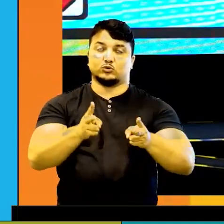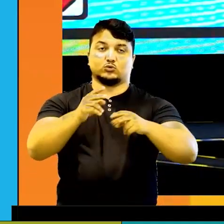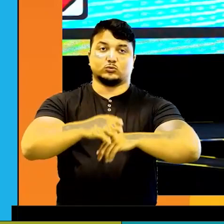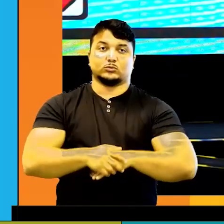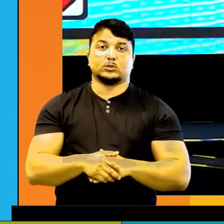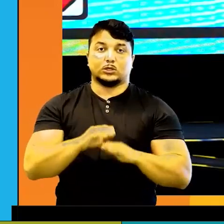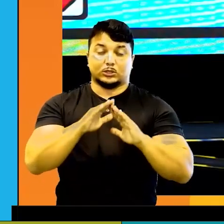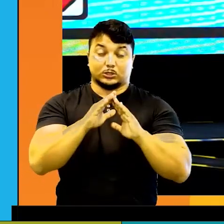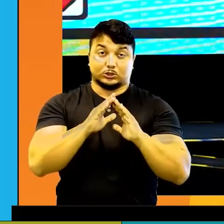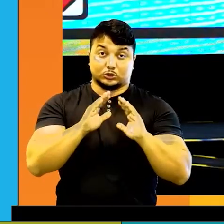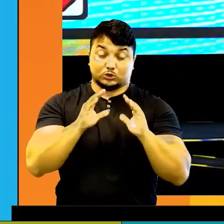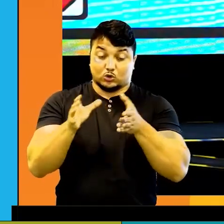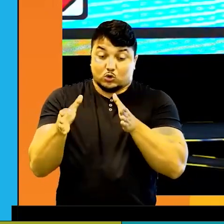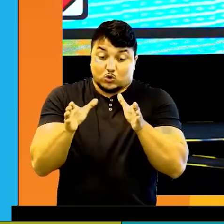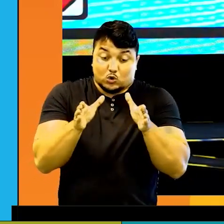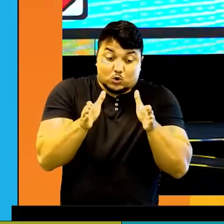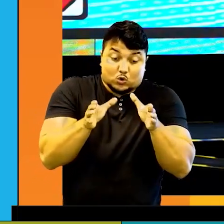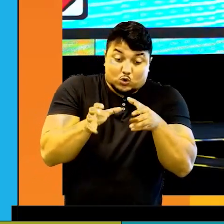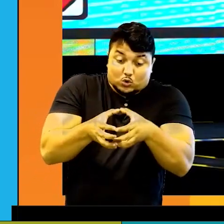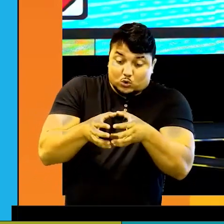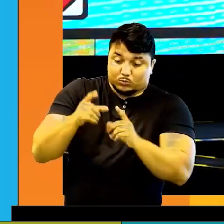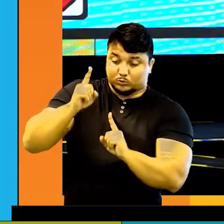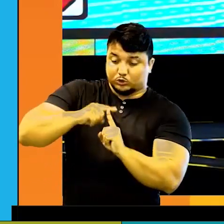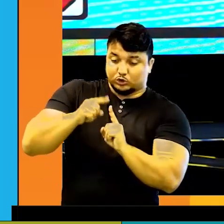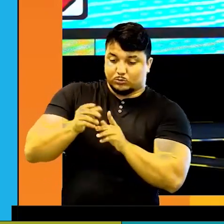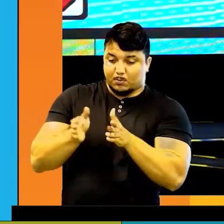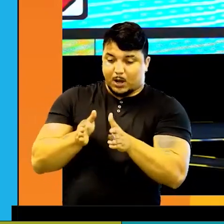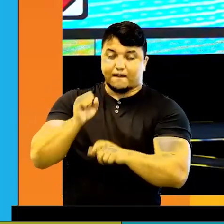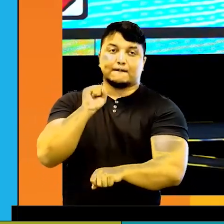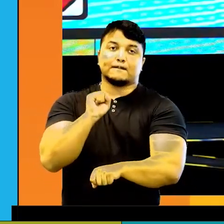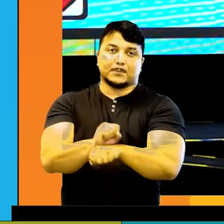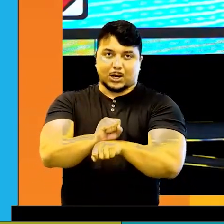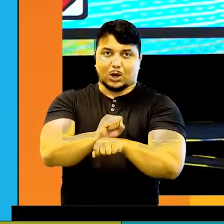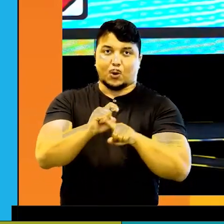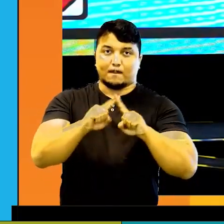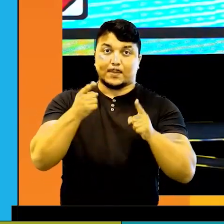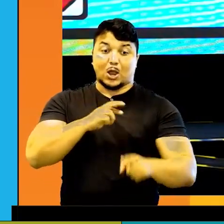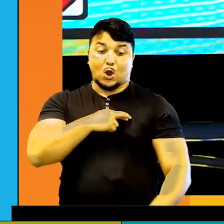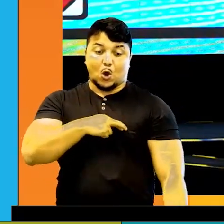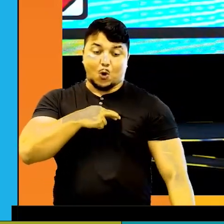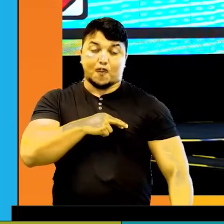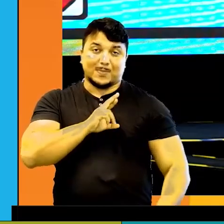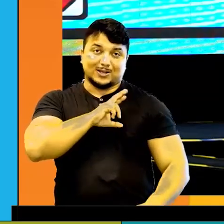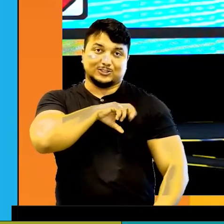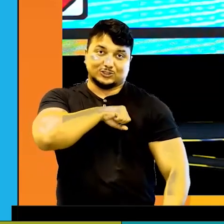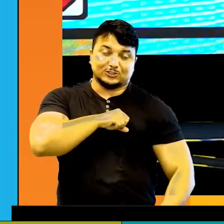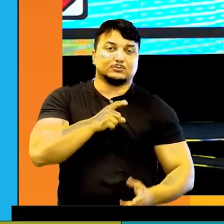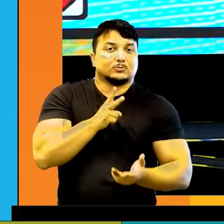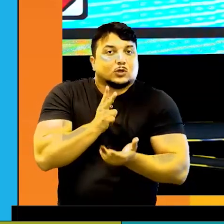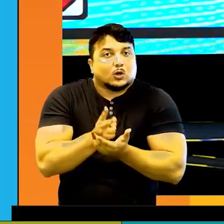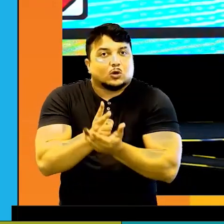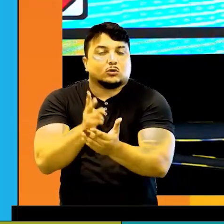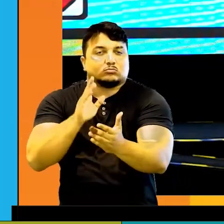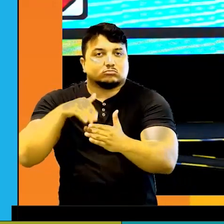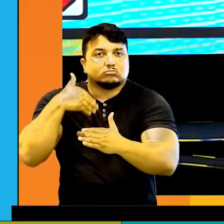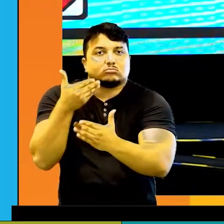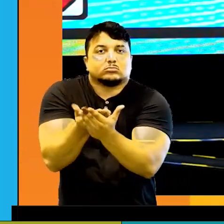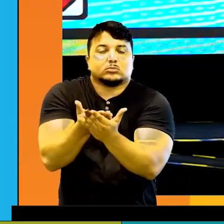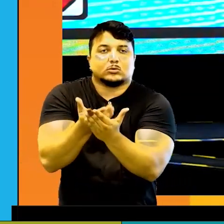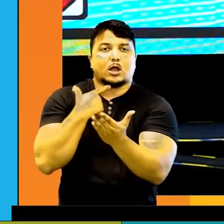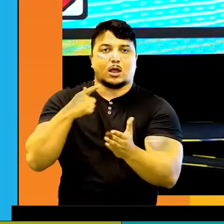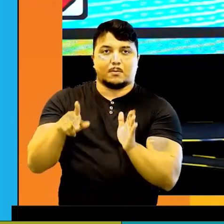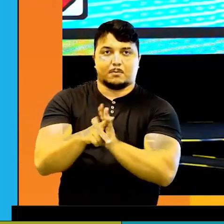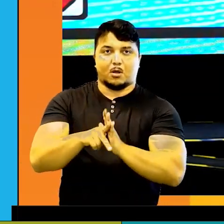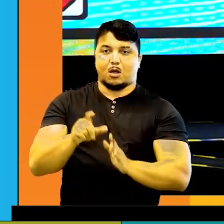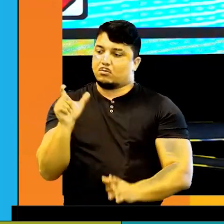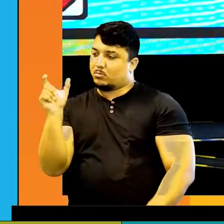escola literária, deixou de ser estilo de época, mas romantismo no sentido lírico